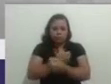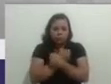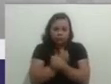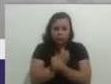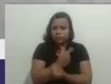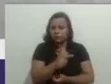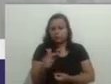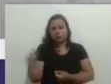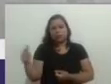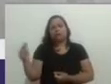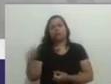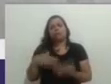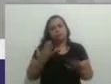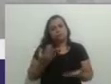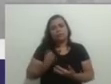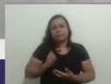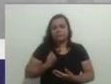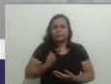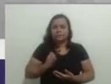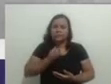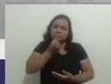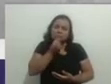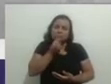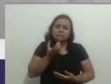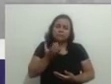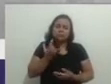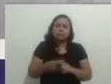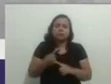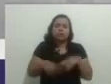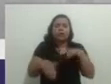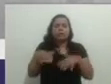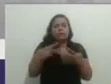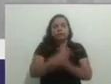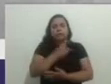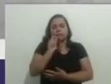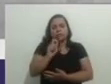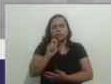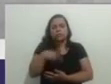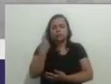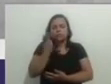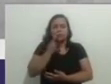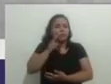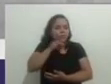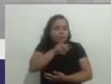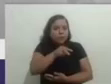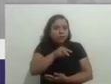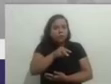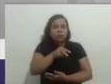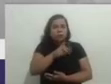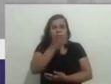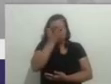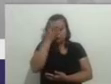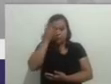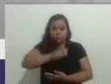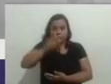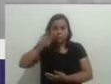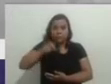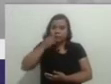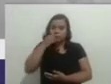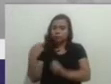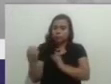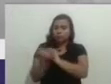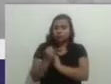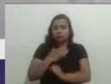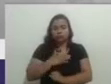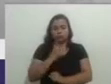e isso torna a vida triste porque às vezes a gente ou não tá enxergando que as pessoas do bem estão do nosso lado